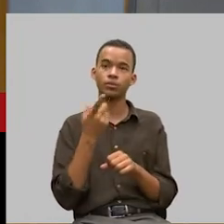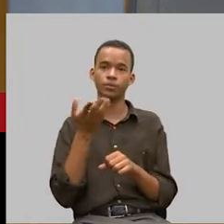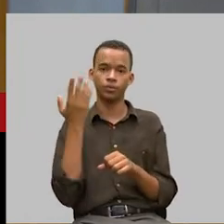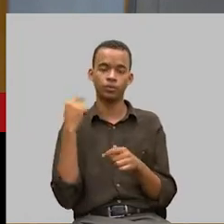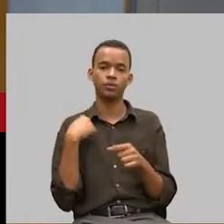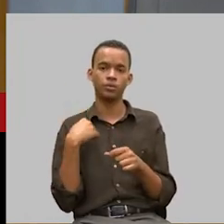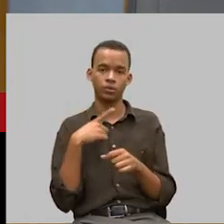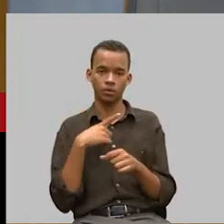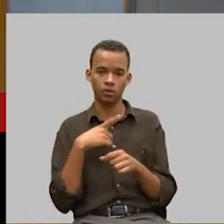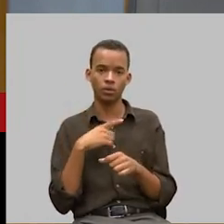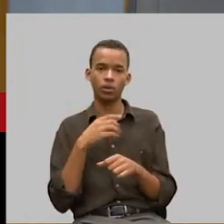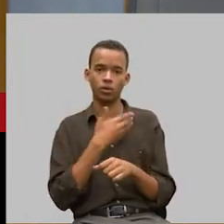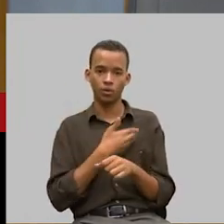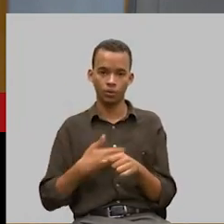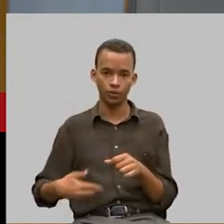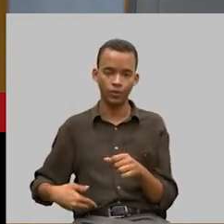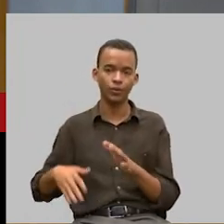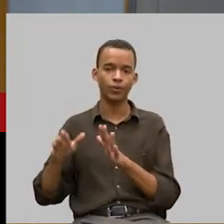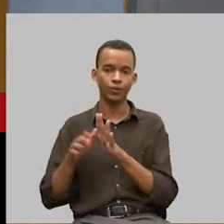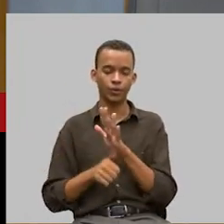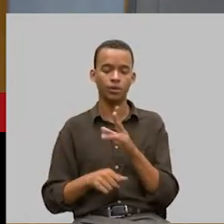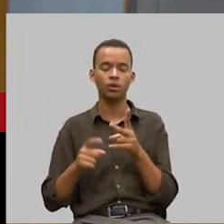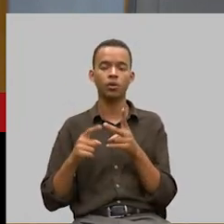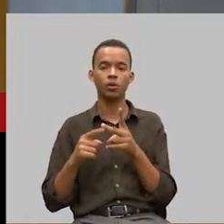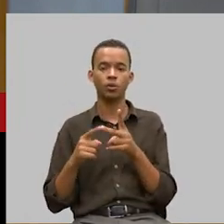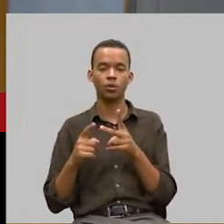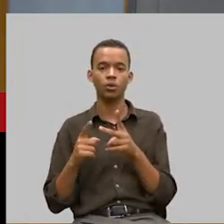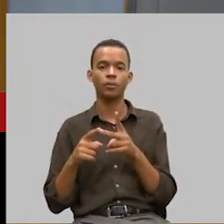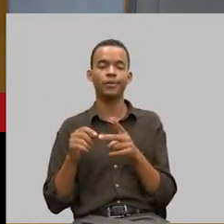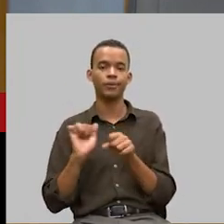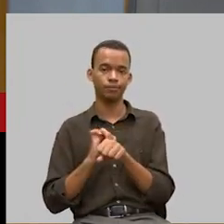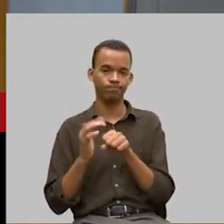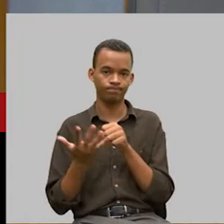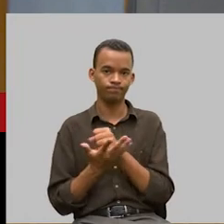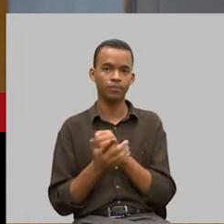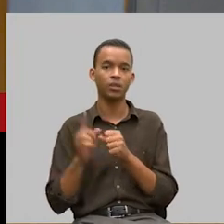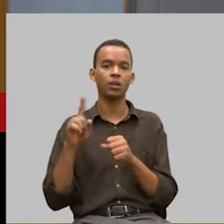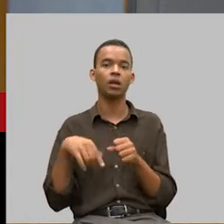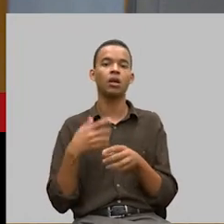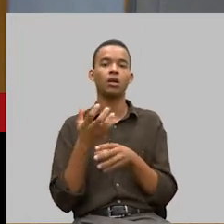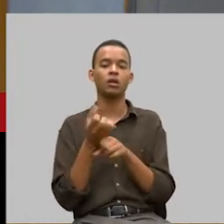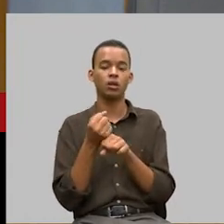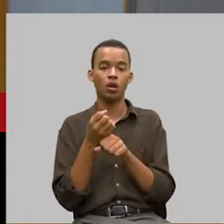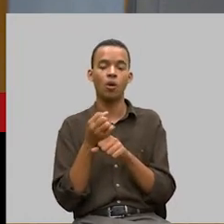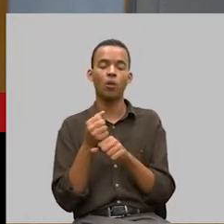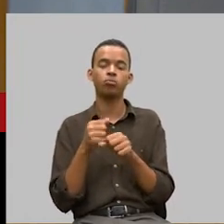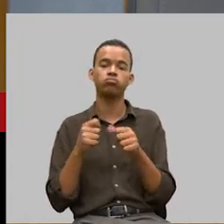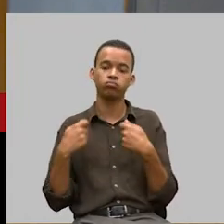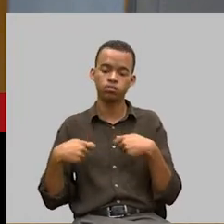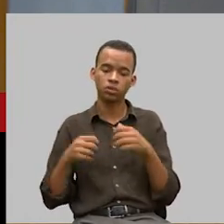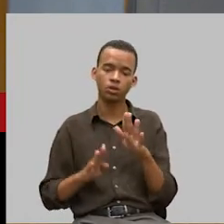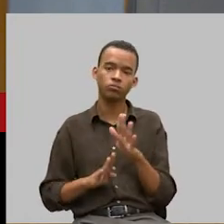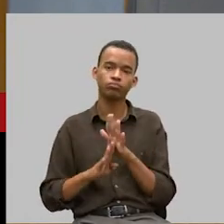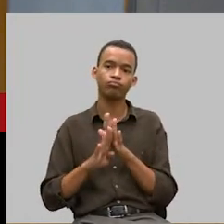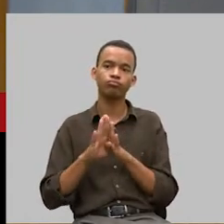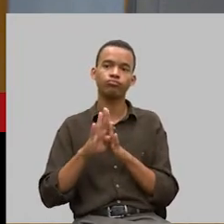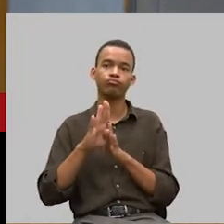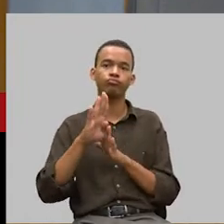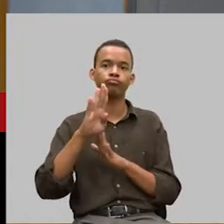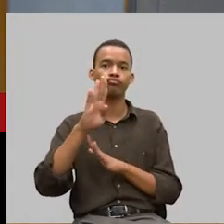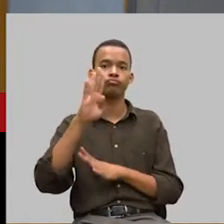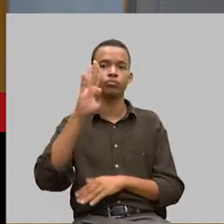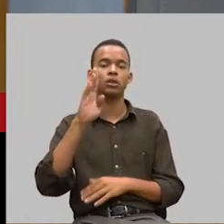joias são sempre eh recursos que são crescentes são recursos que fazem